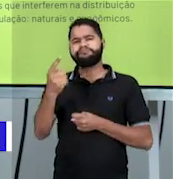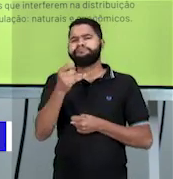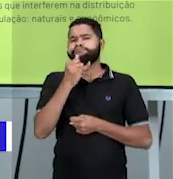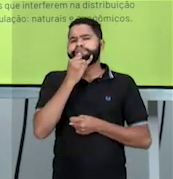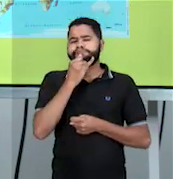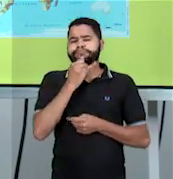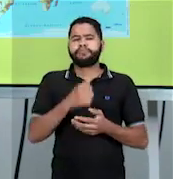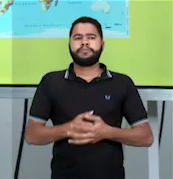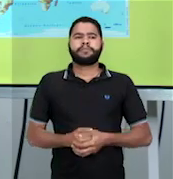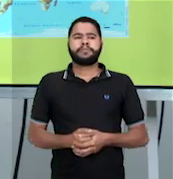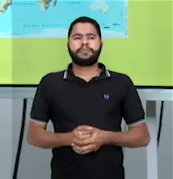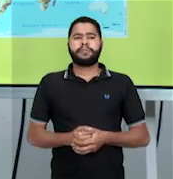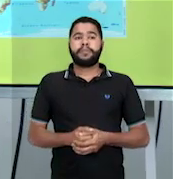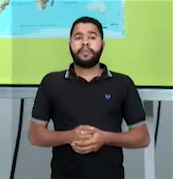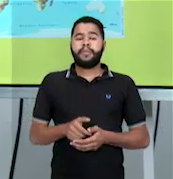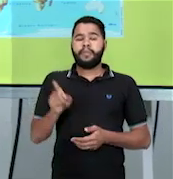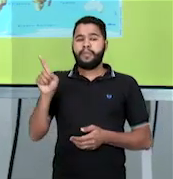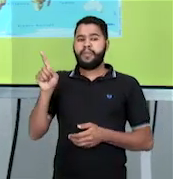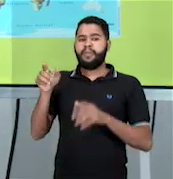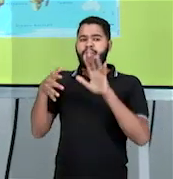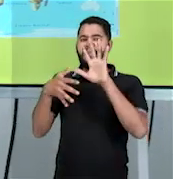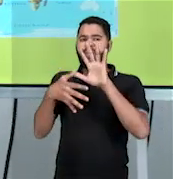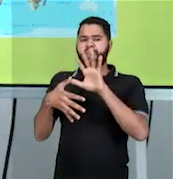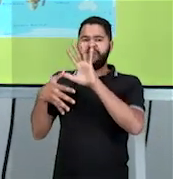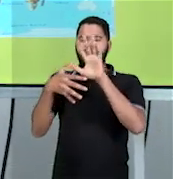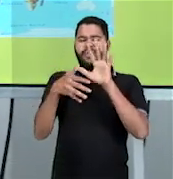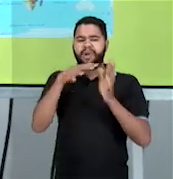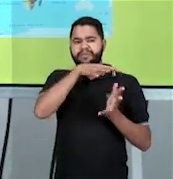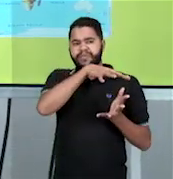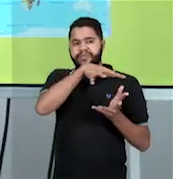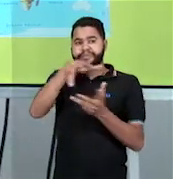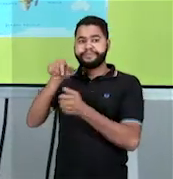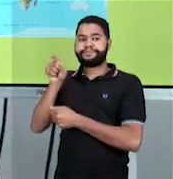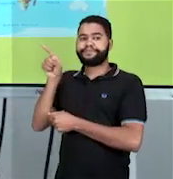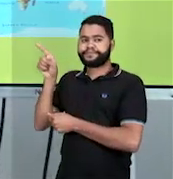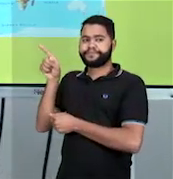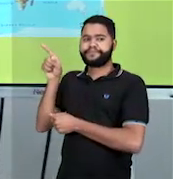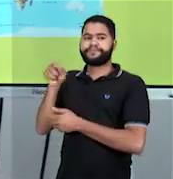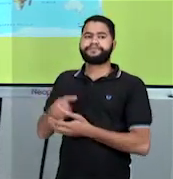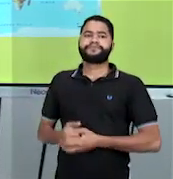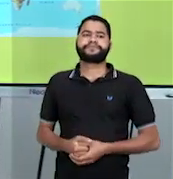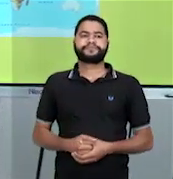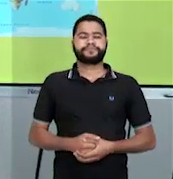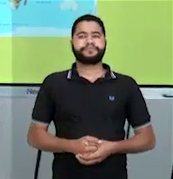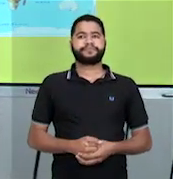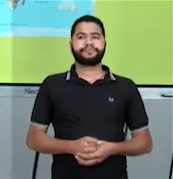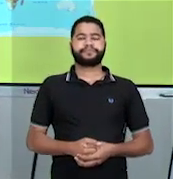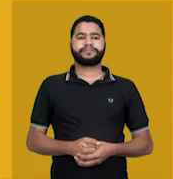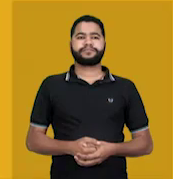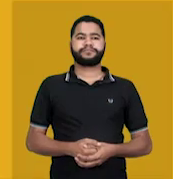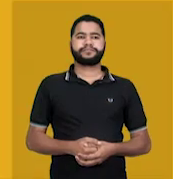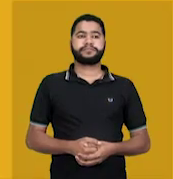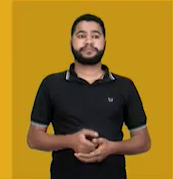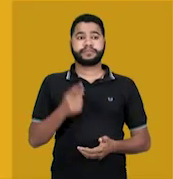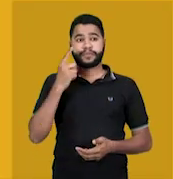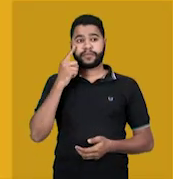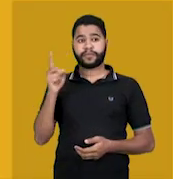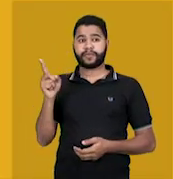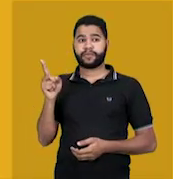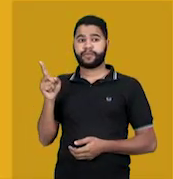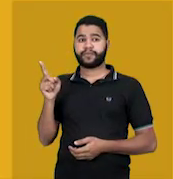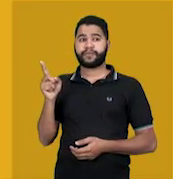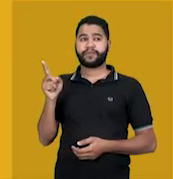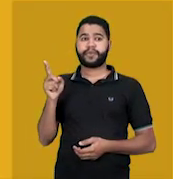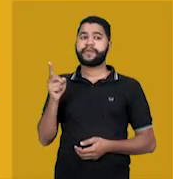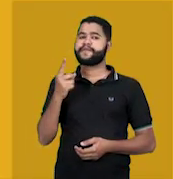exemplo, né, quando você pega esse mapa aqui da distribuição da população mundial, ok? Você vê ali que a tonalidade